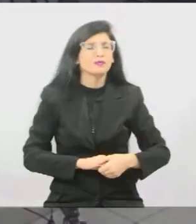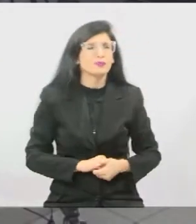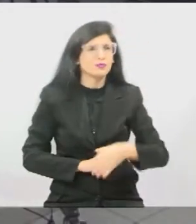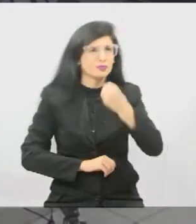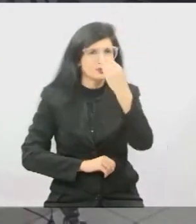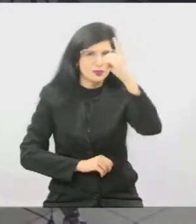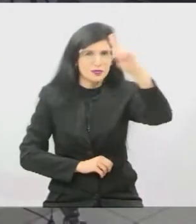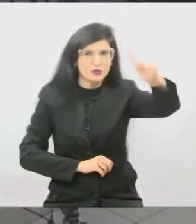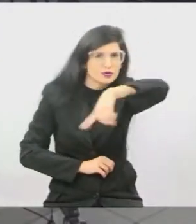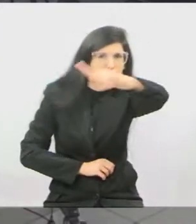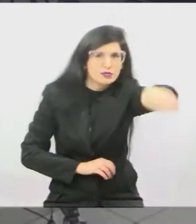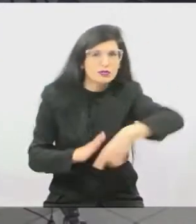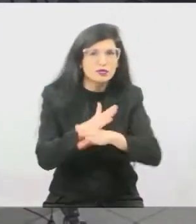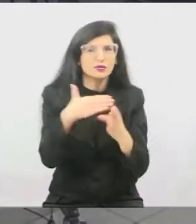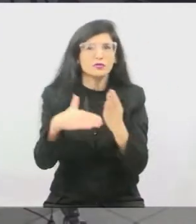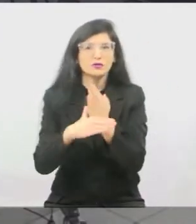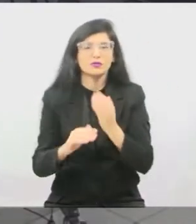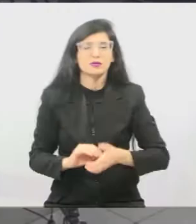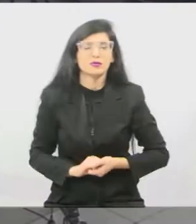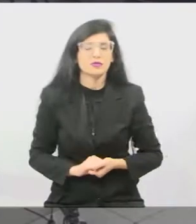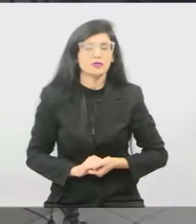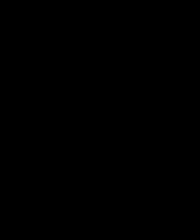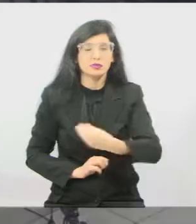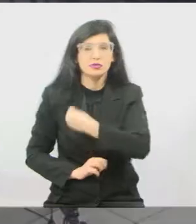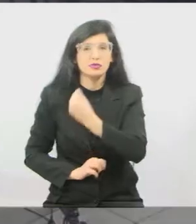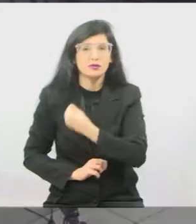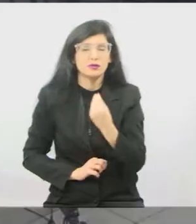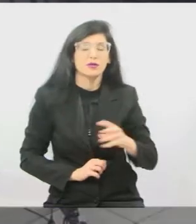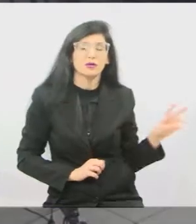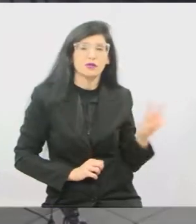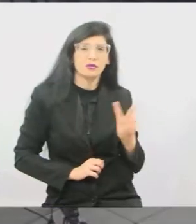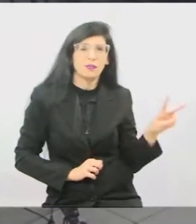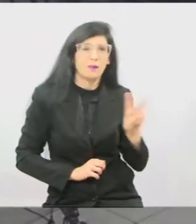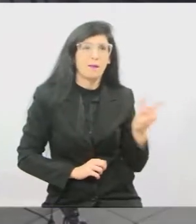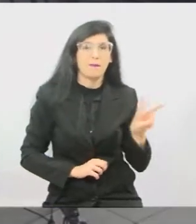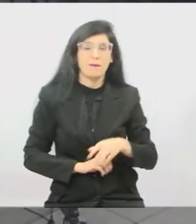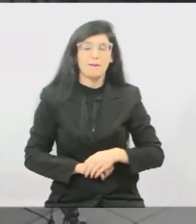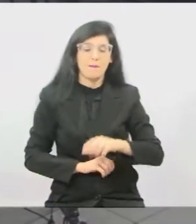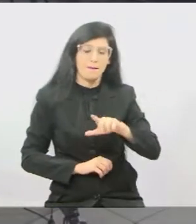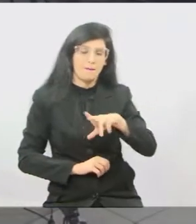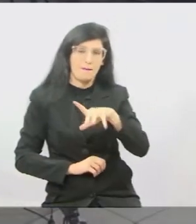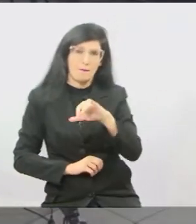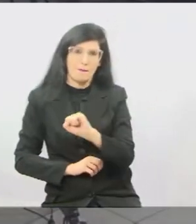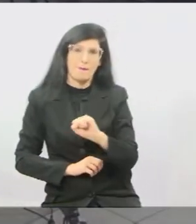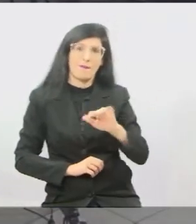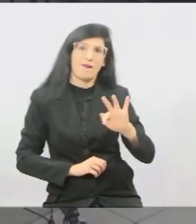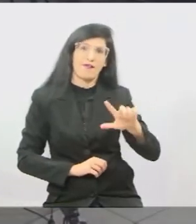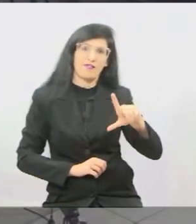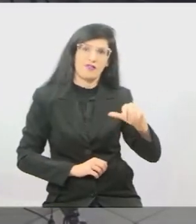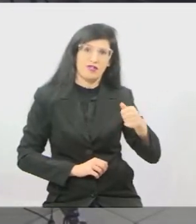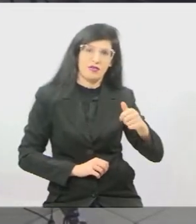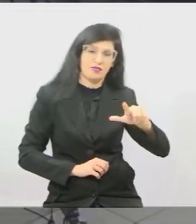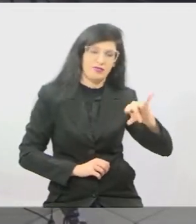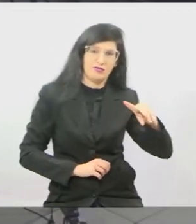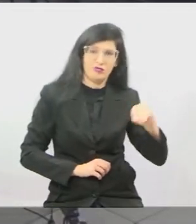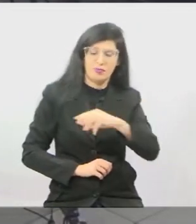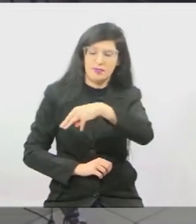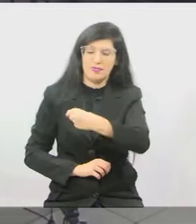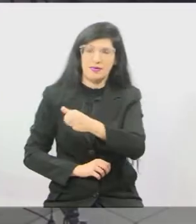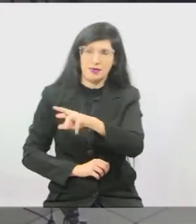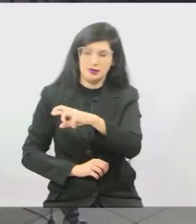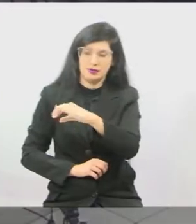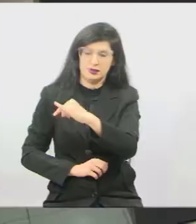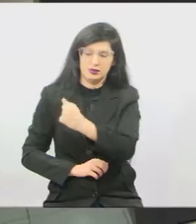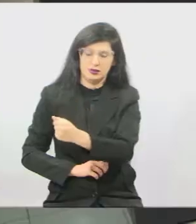Bom dia a todos. Estão presentes vereadores Luiz Flávio, doutora Márcia